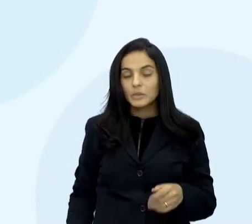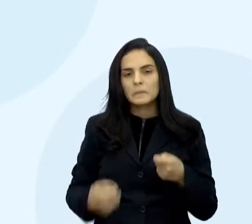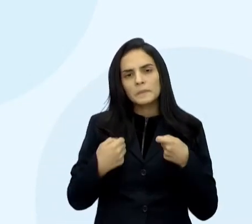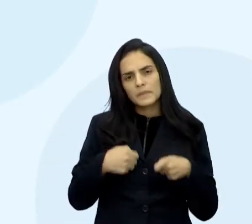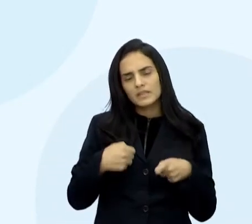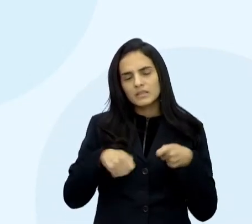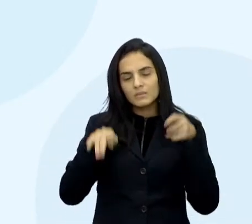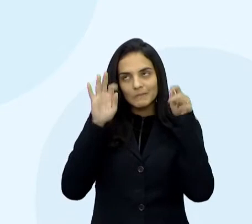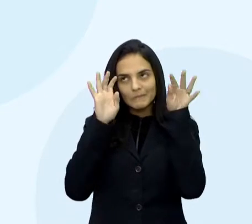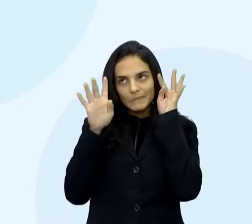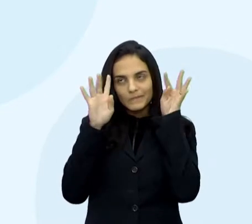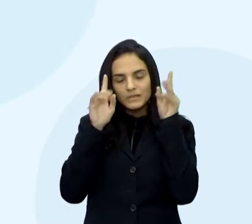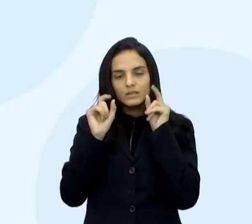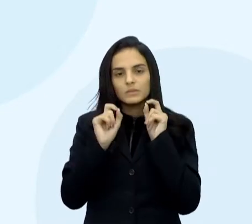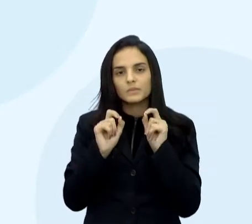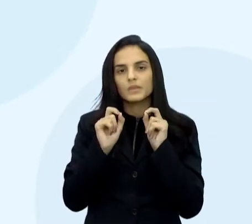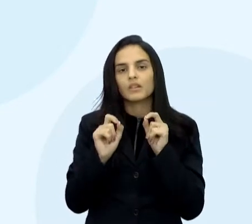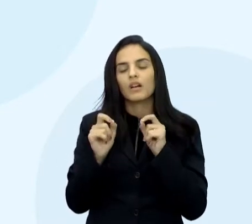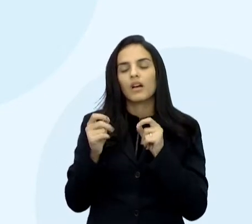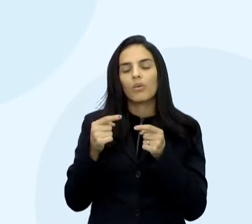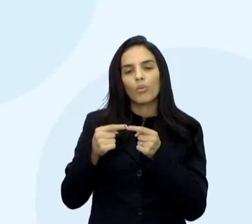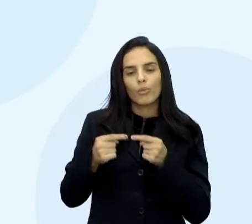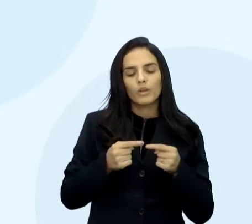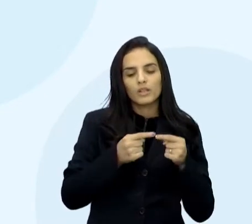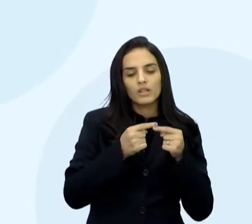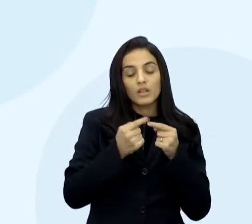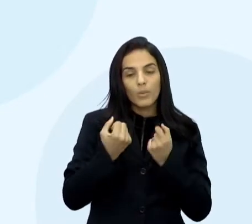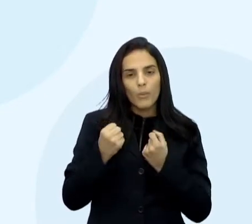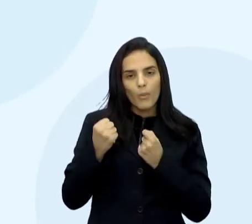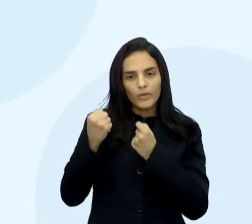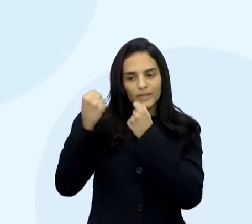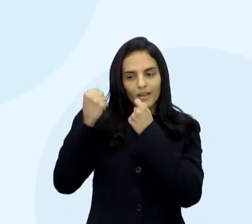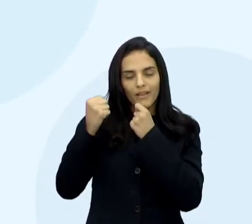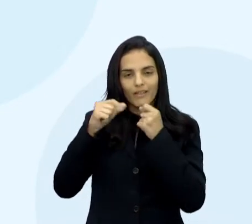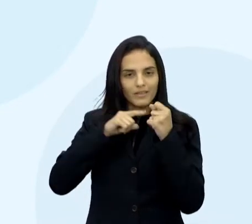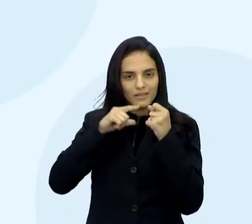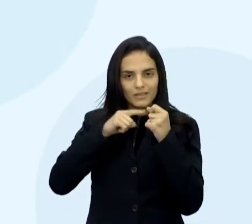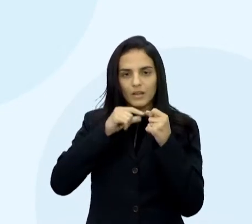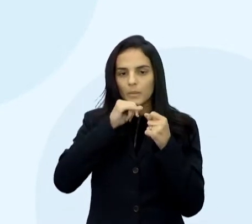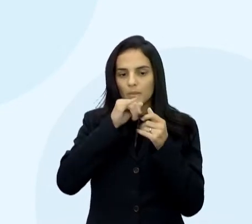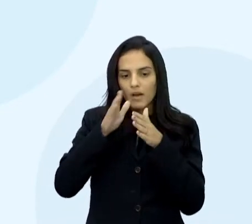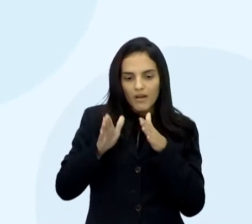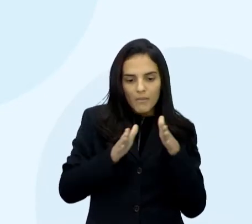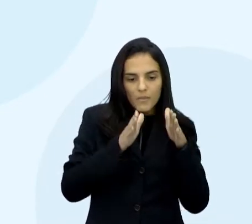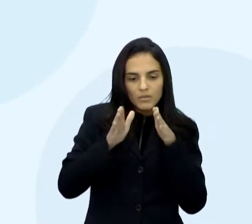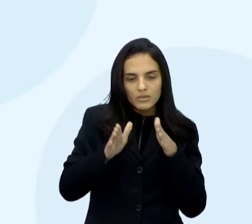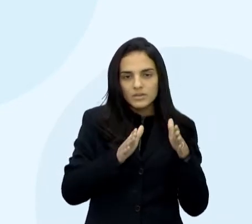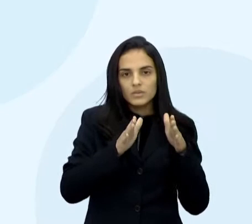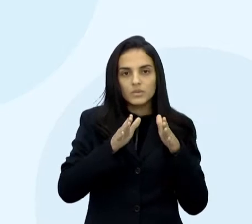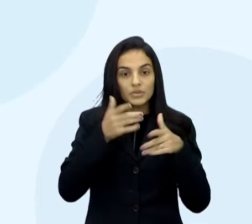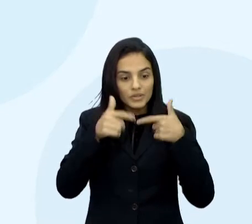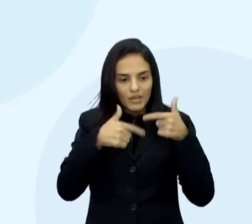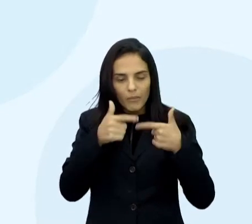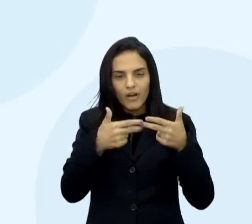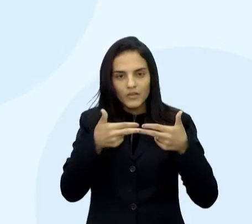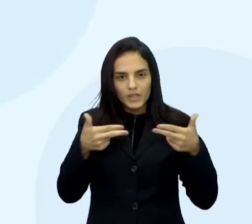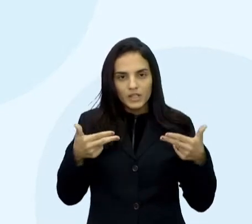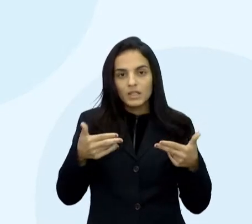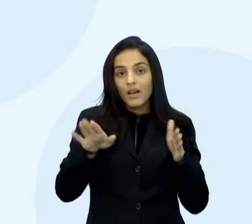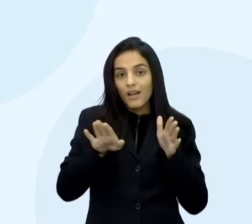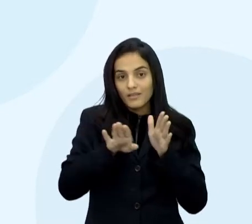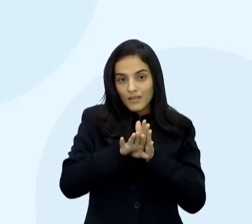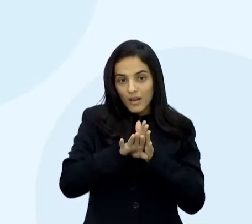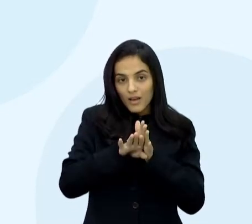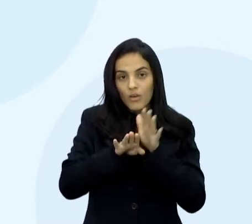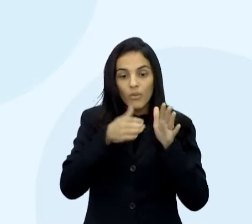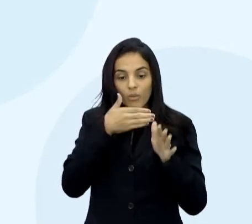precisamos refletir sobre as relações de poder que envolvem desde a produção e venda de mercadorias até mesmo